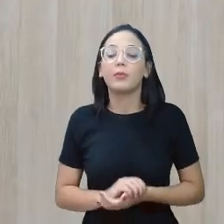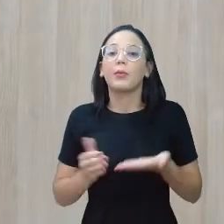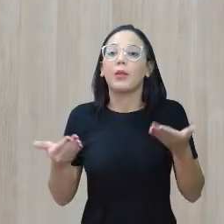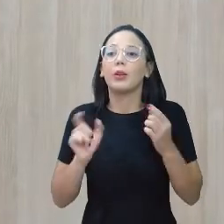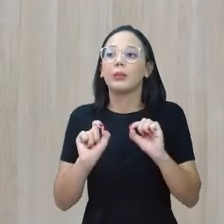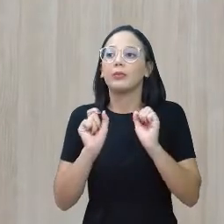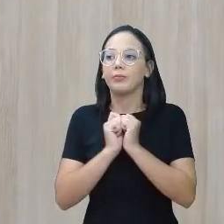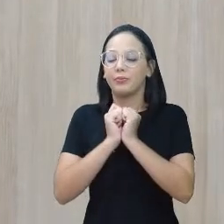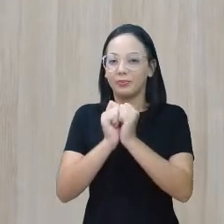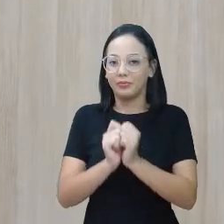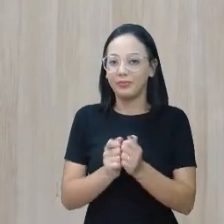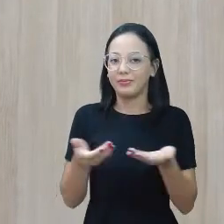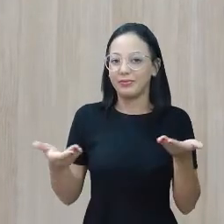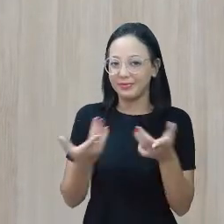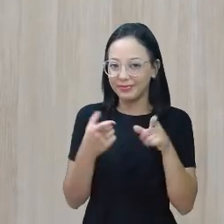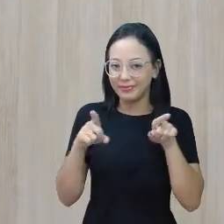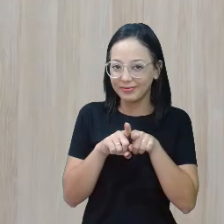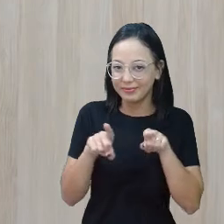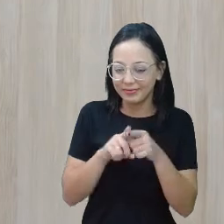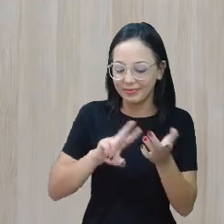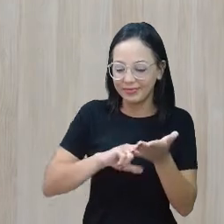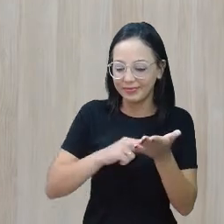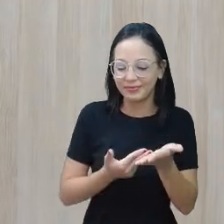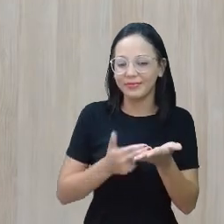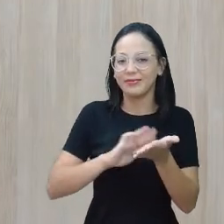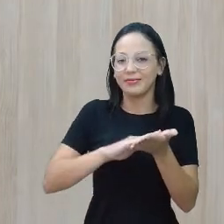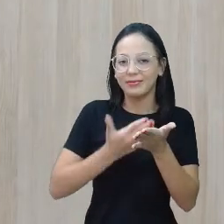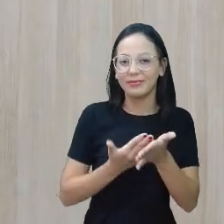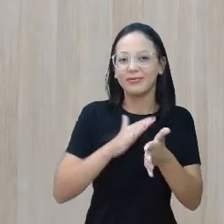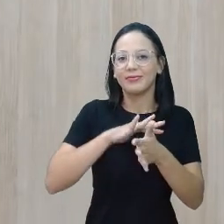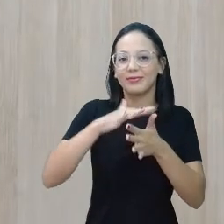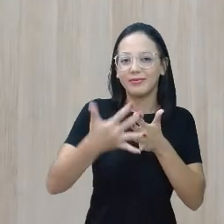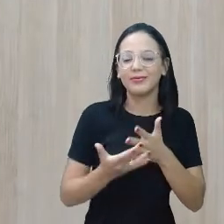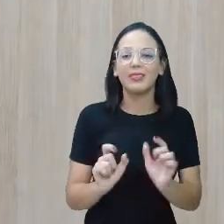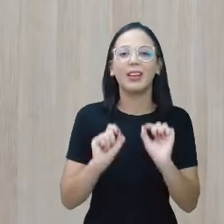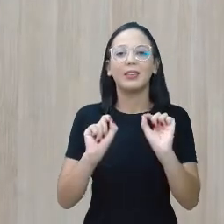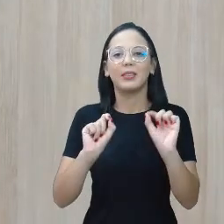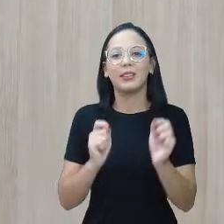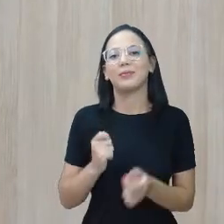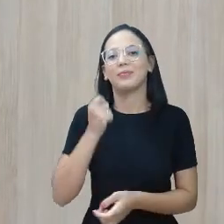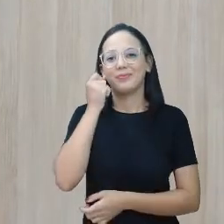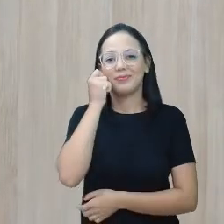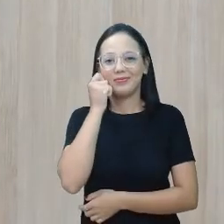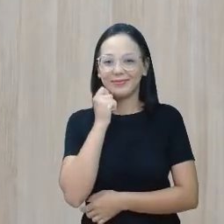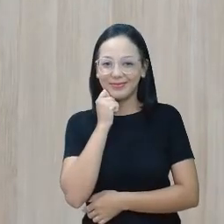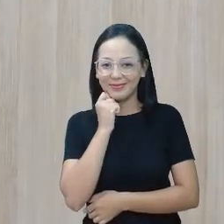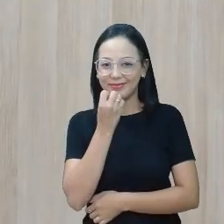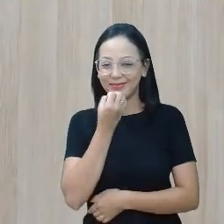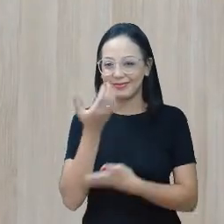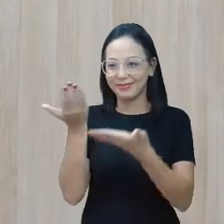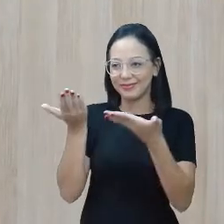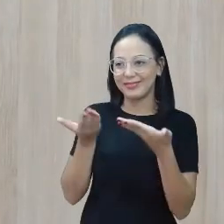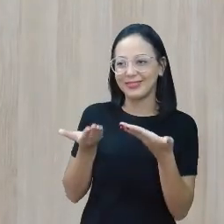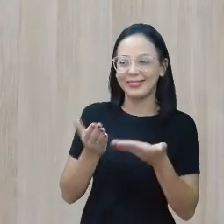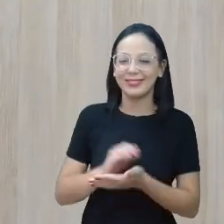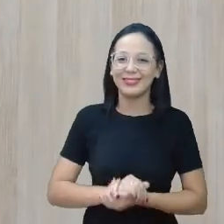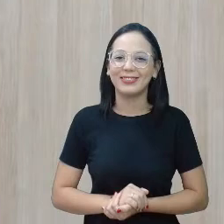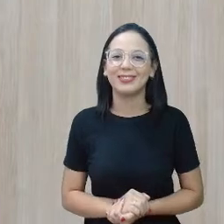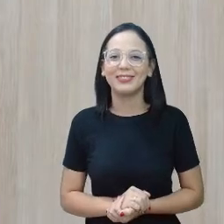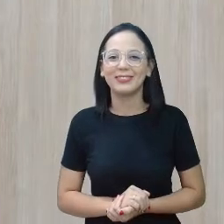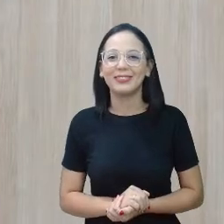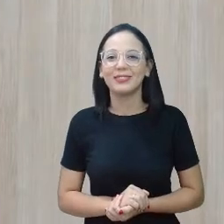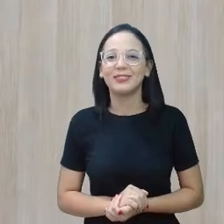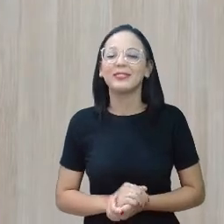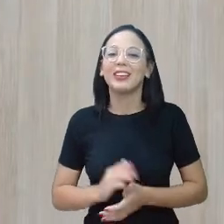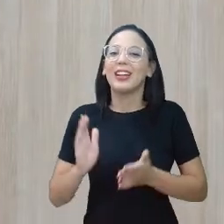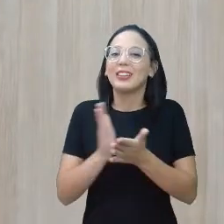Hoje quem está me acompanhando também com a tradução simultânea para a língua brasileira de sinais é a Adriele. Seja bem-vinda mais uma vez, né?